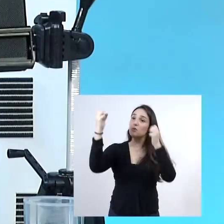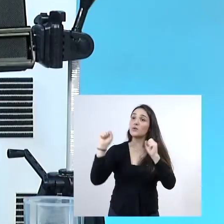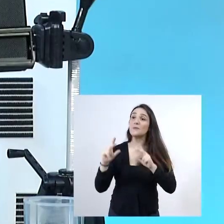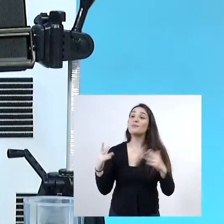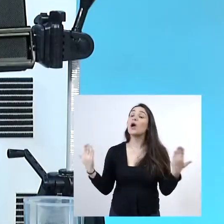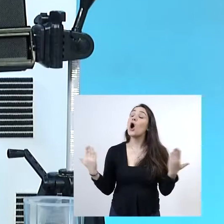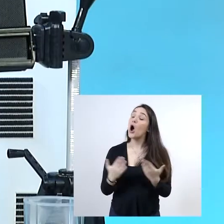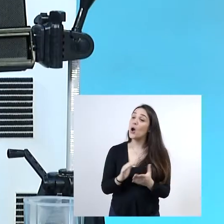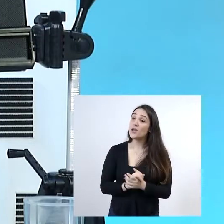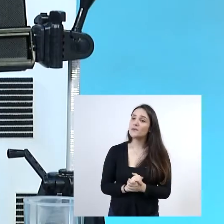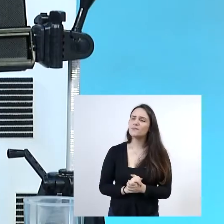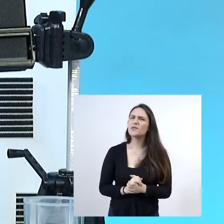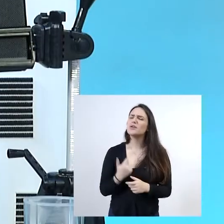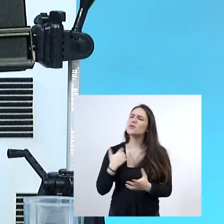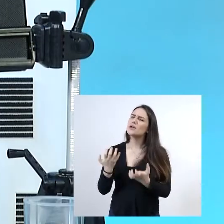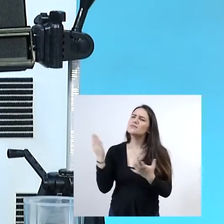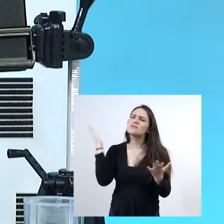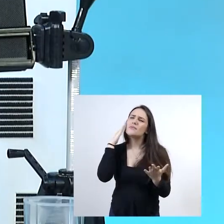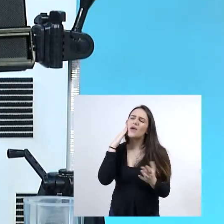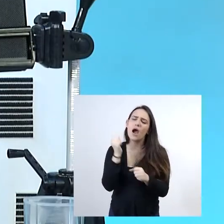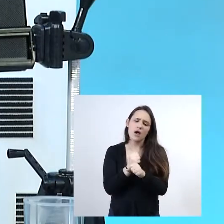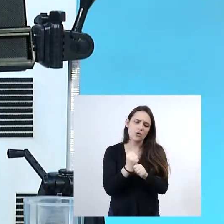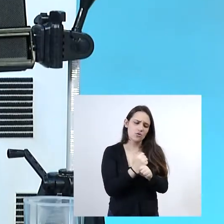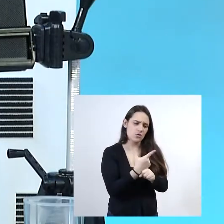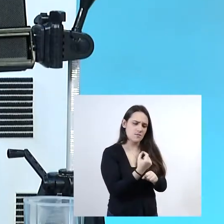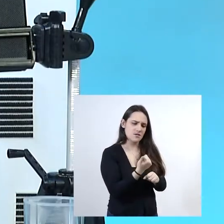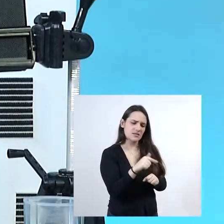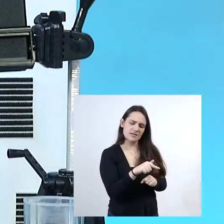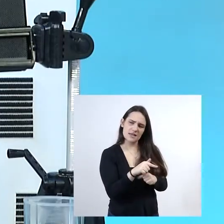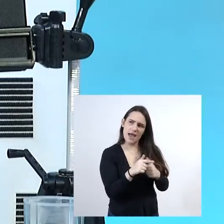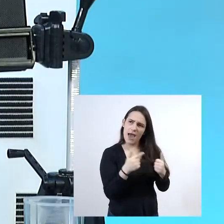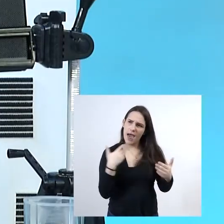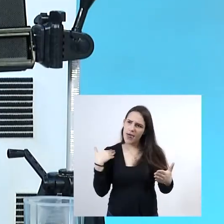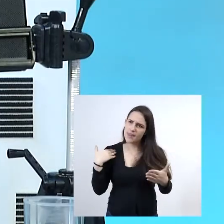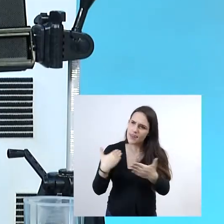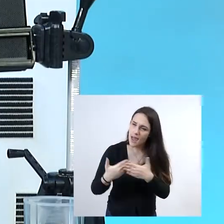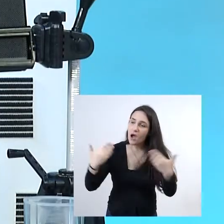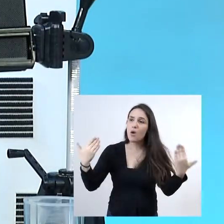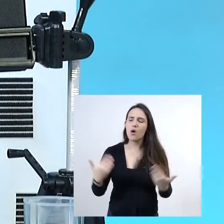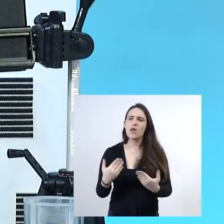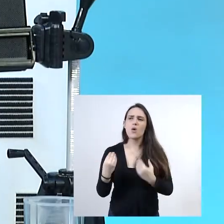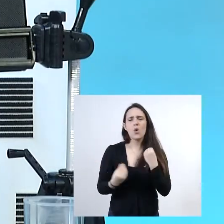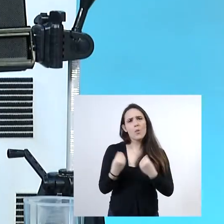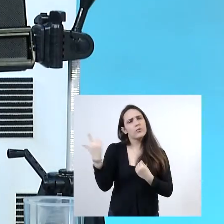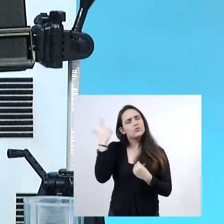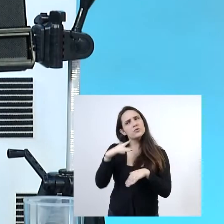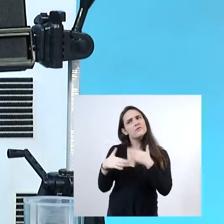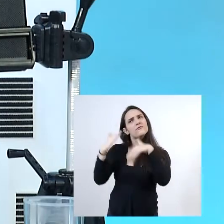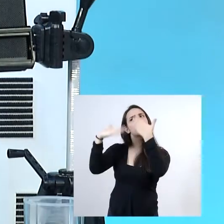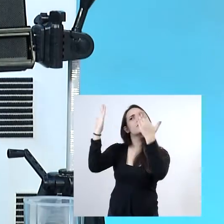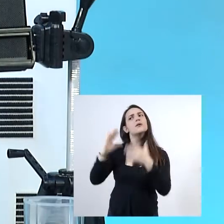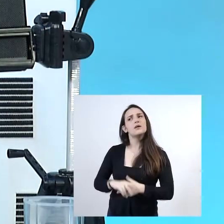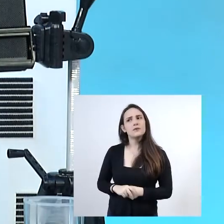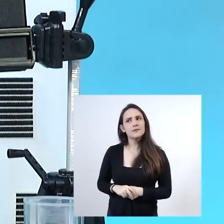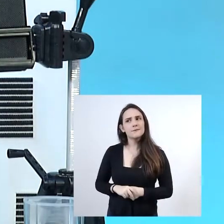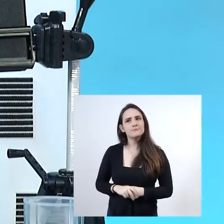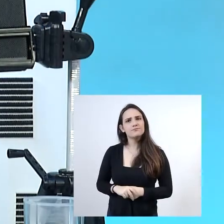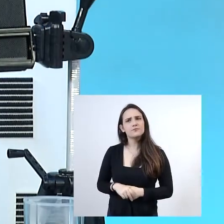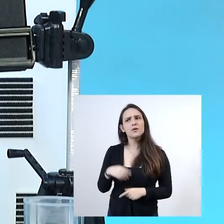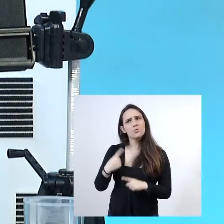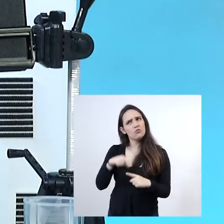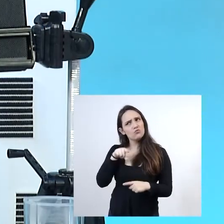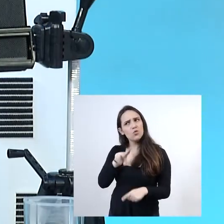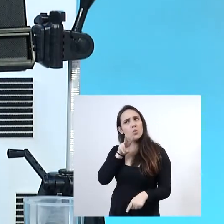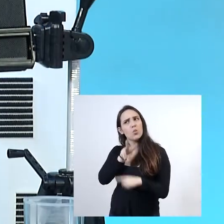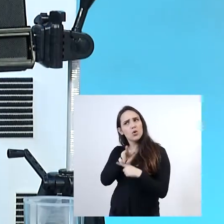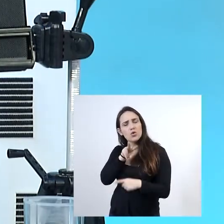presente data, quais foram os avanços em termos de proteção às crianças e aos adolescentes que você cuidou, que você